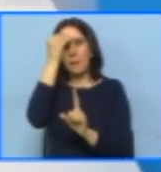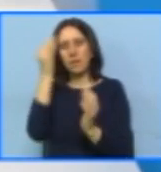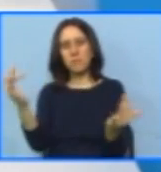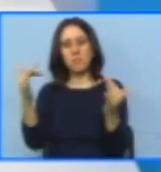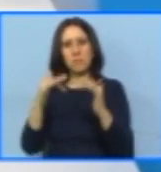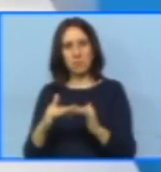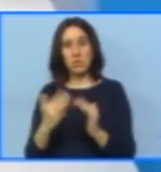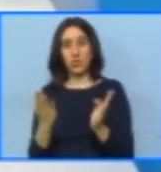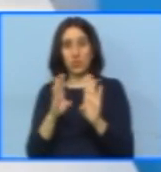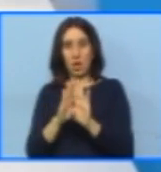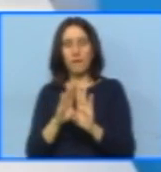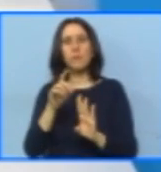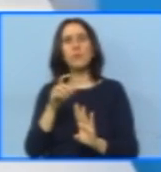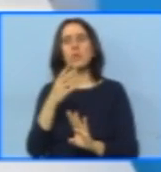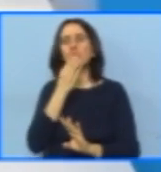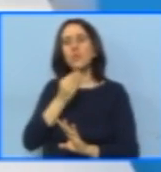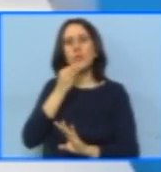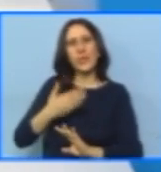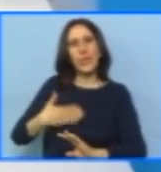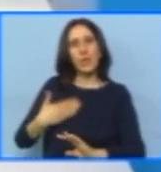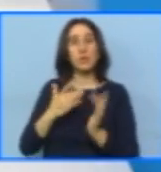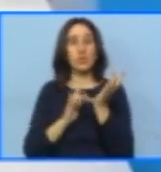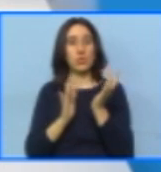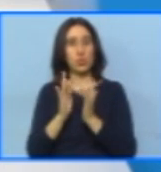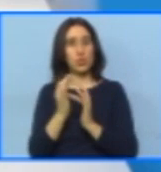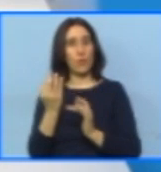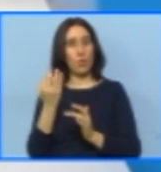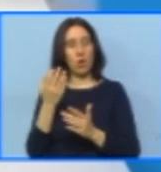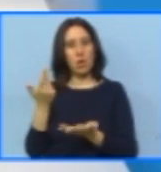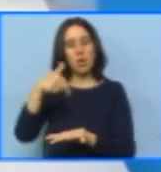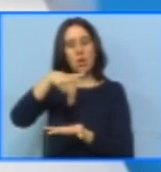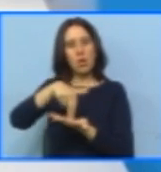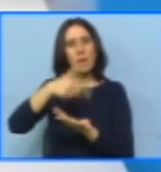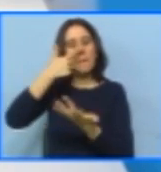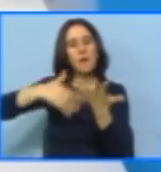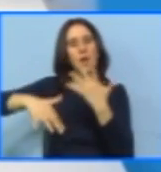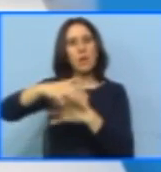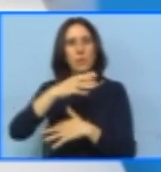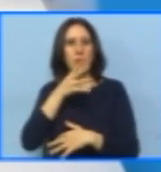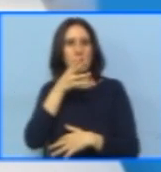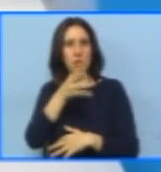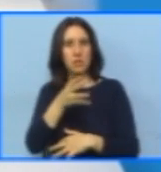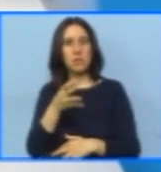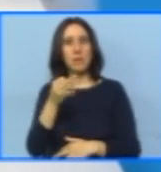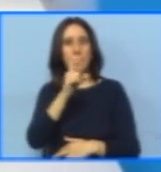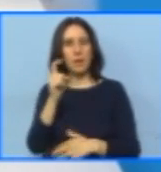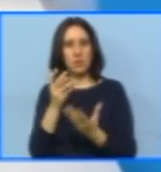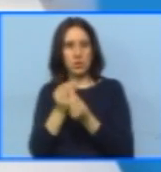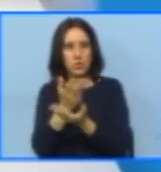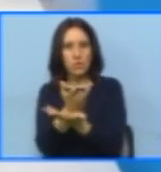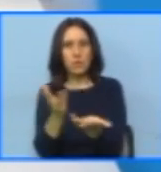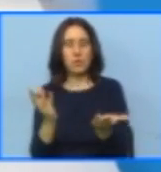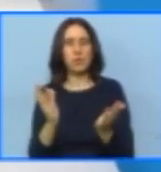medo dos judeus, veio Jesus, colocou-se no meio deles e disse-lhes: a paz esteja